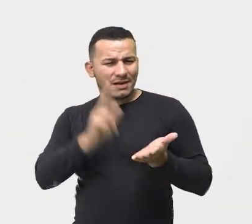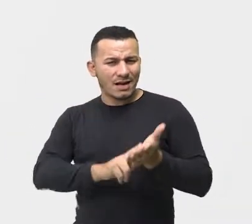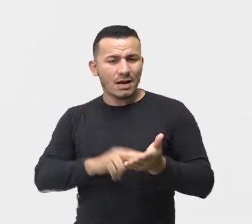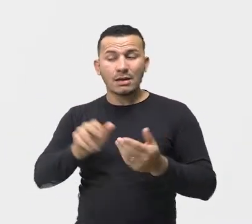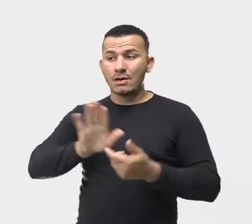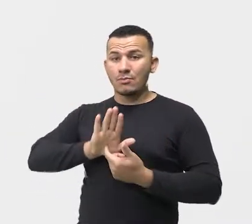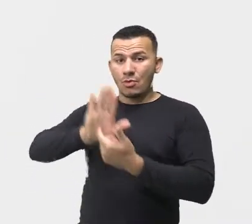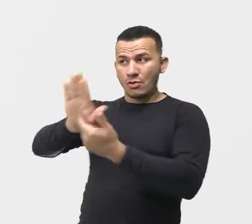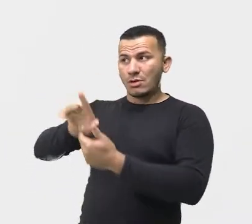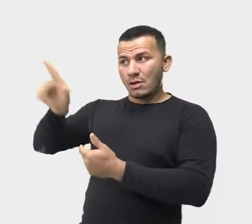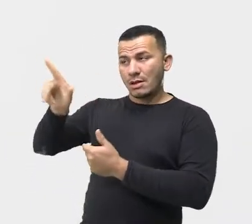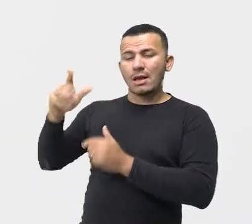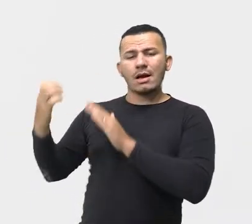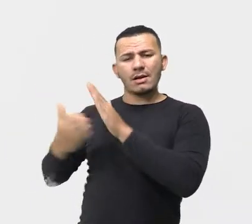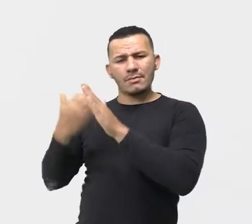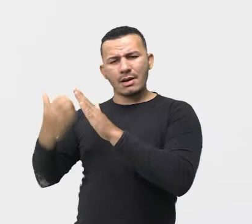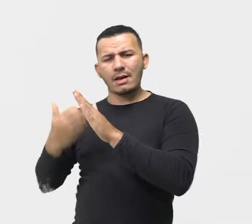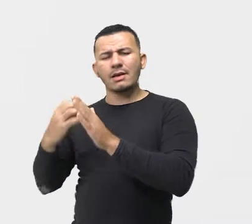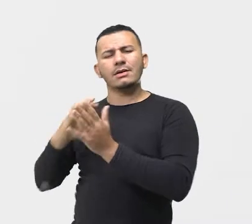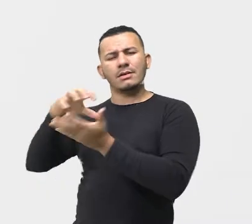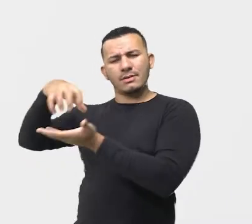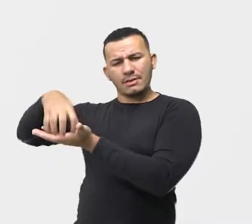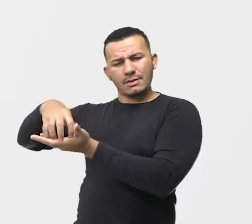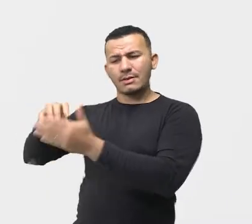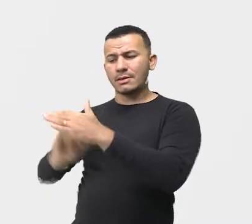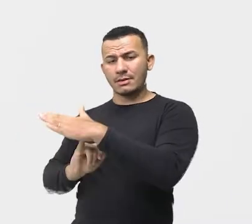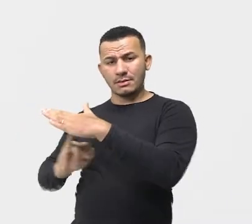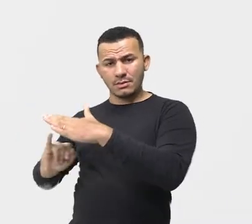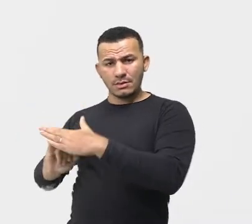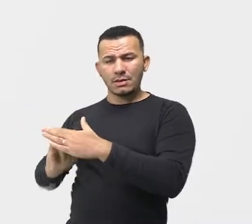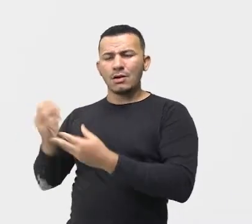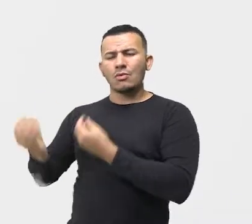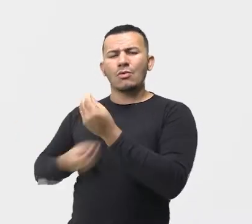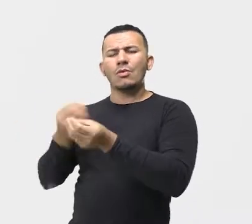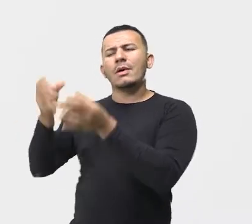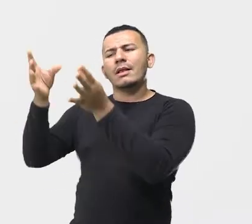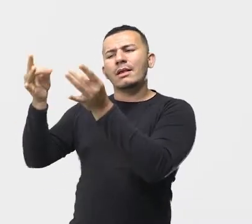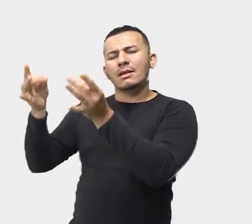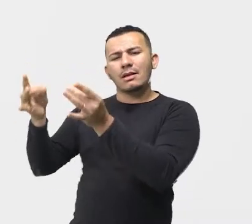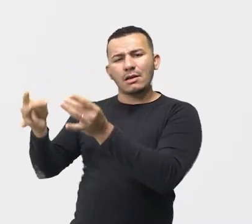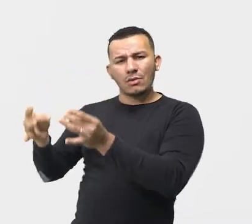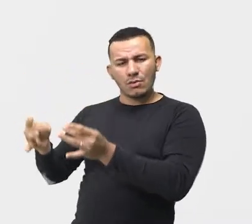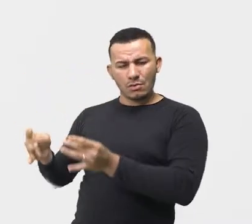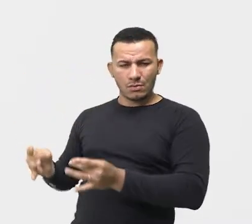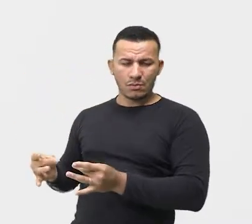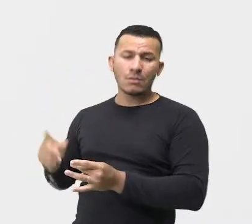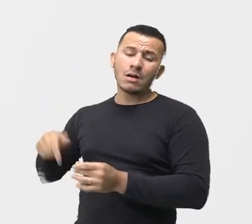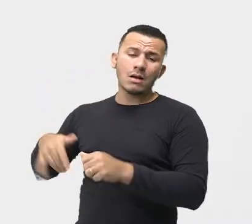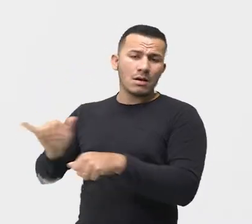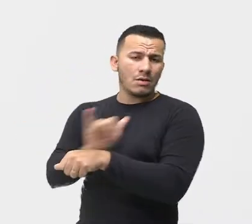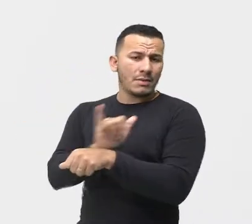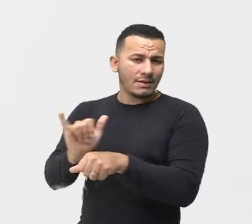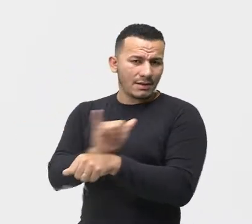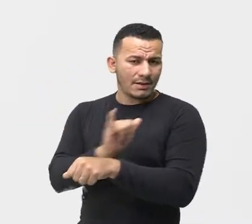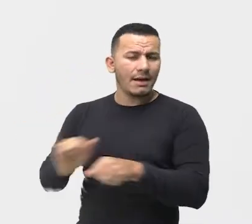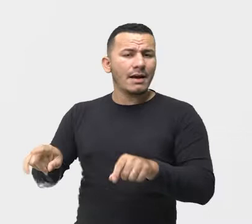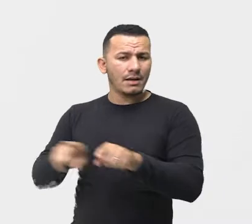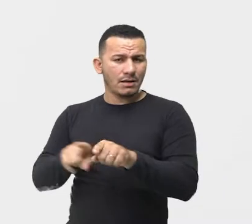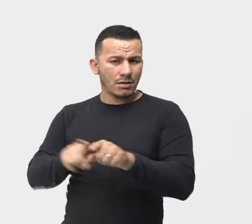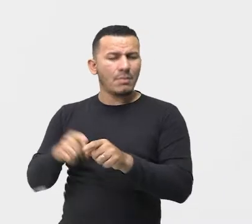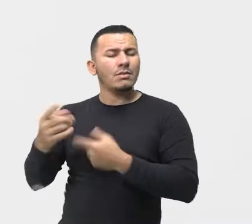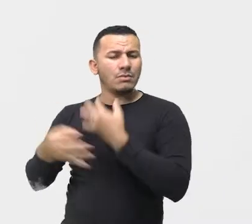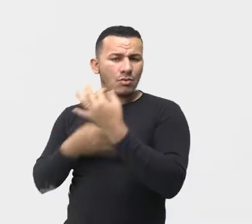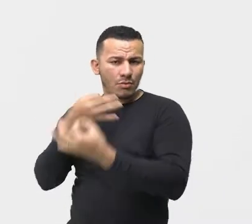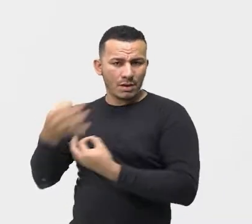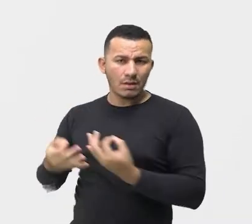para empresa para a instituição como o fato ocorreu certo isso pode ser um mecanismo de